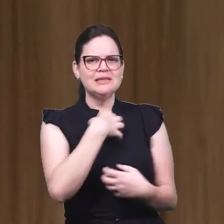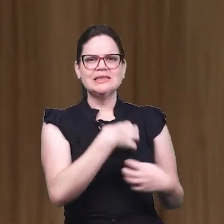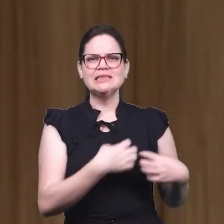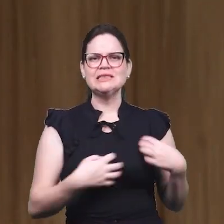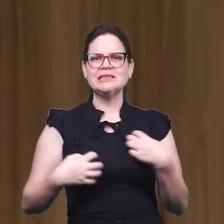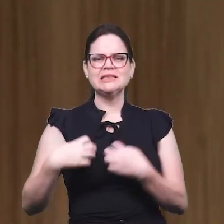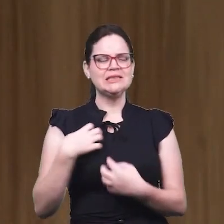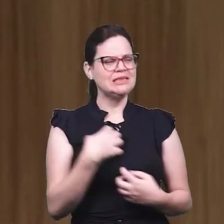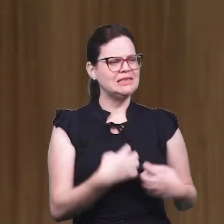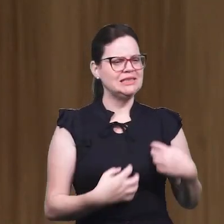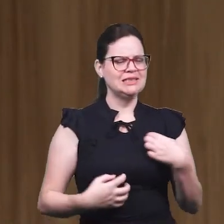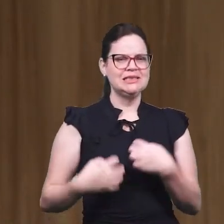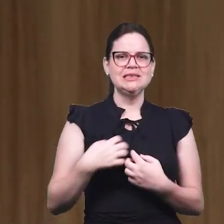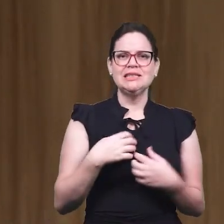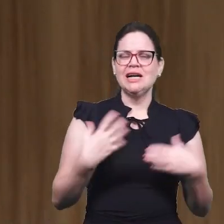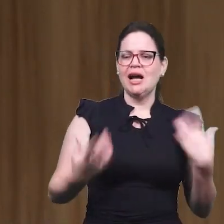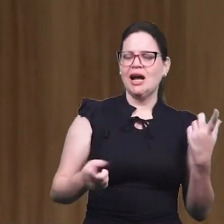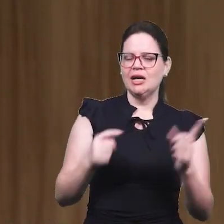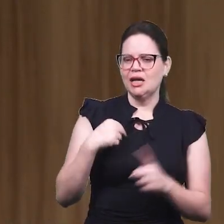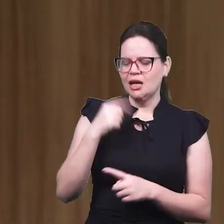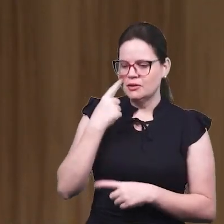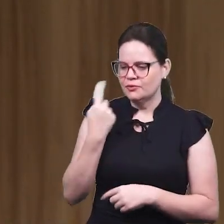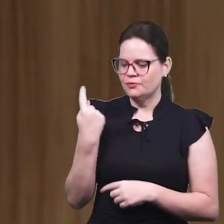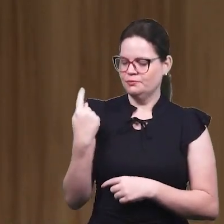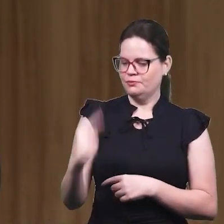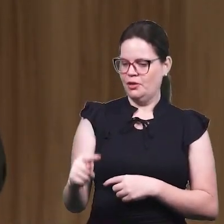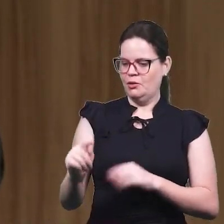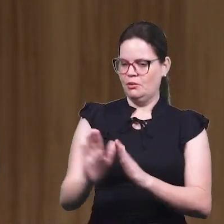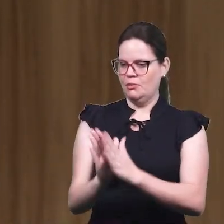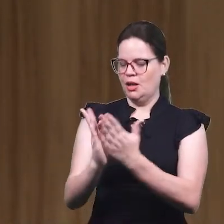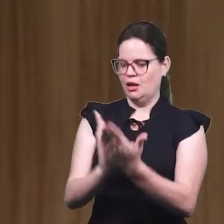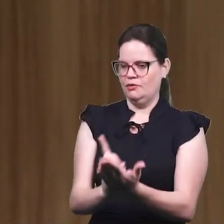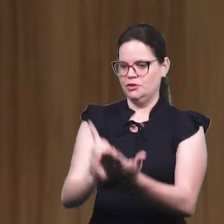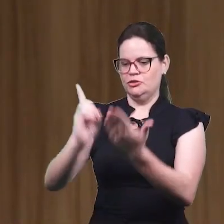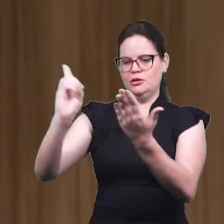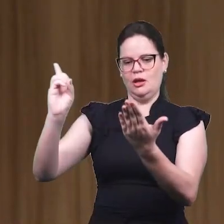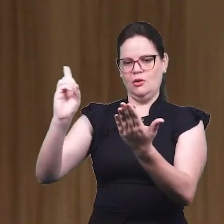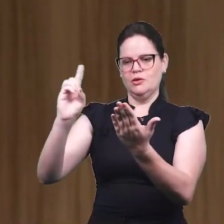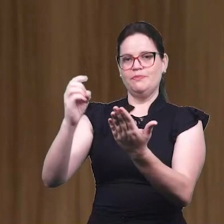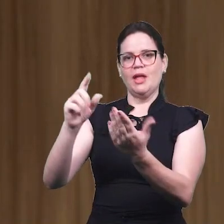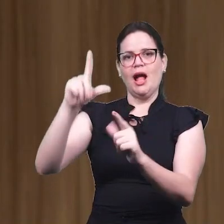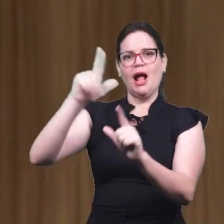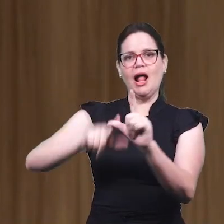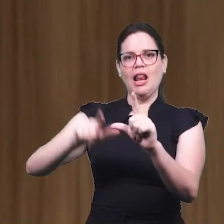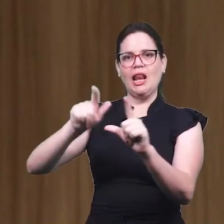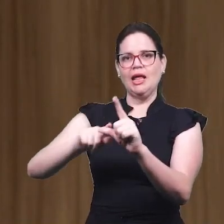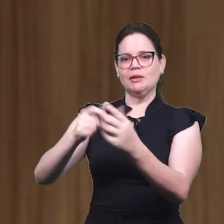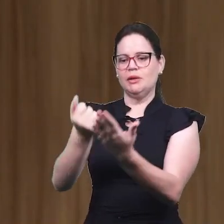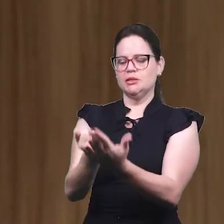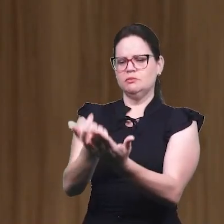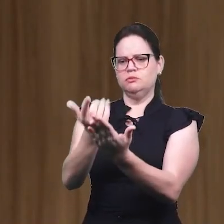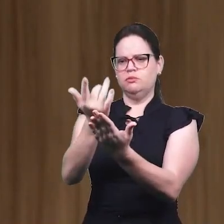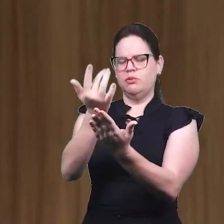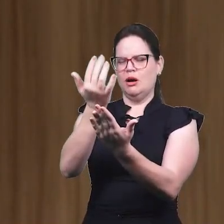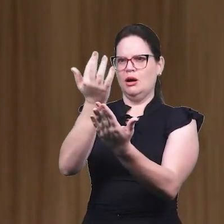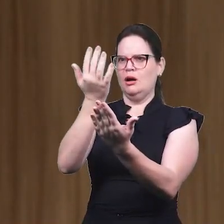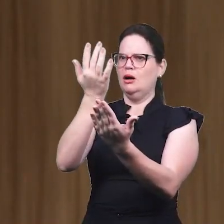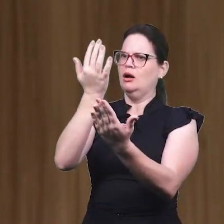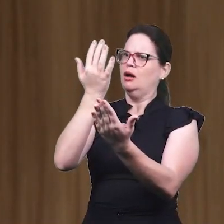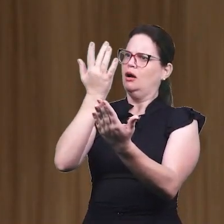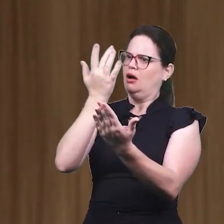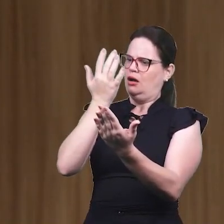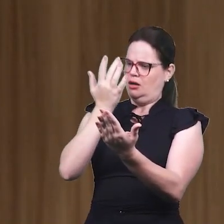biografia, dizendo assim, como que se as letras saltassem tomassem vida aos meus olhos.